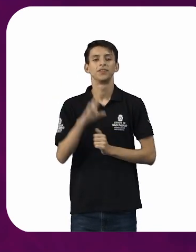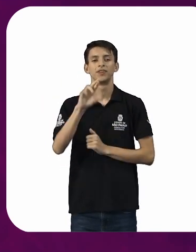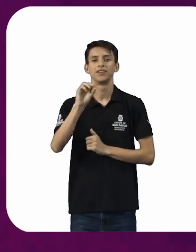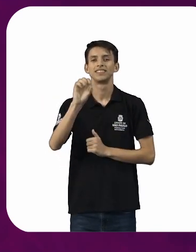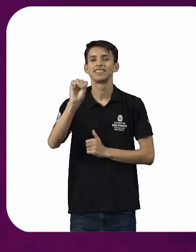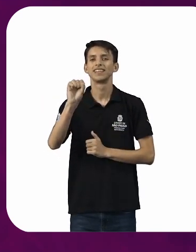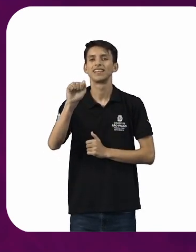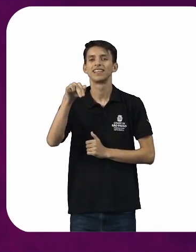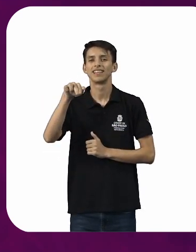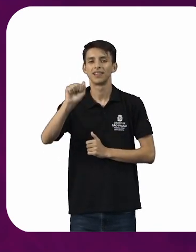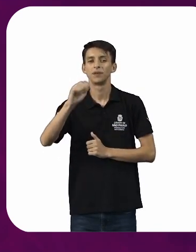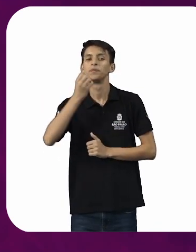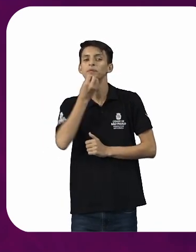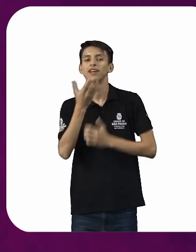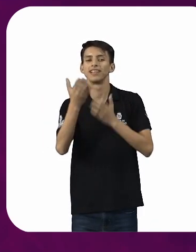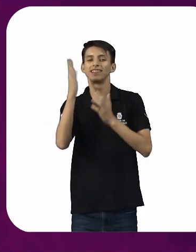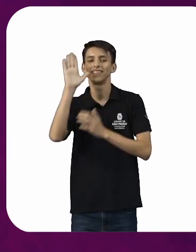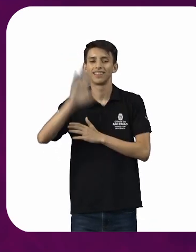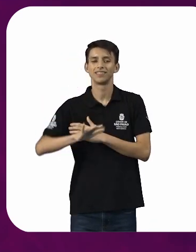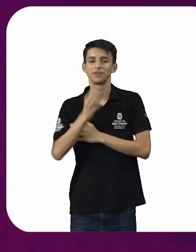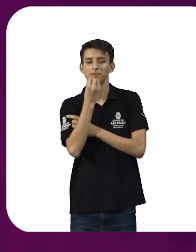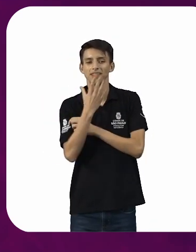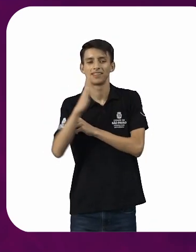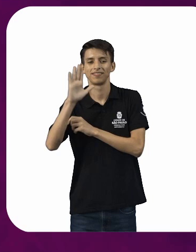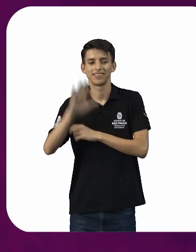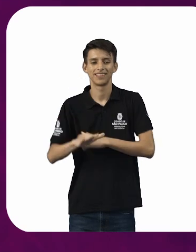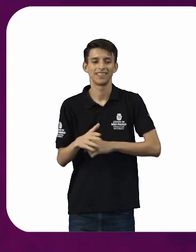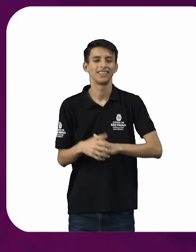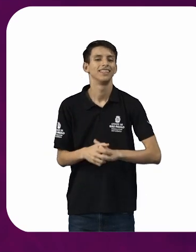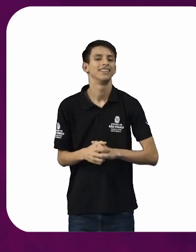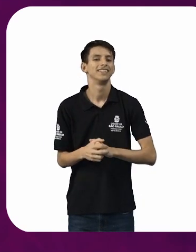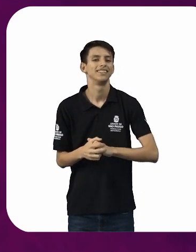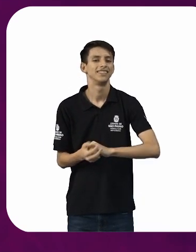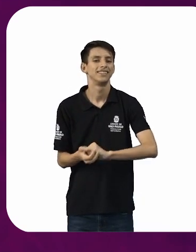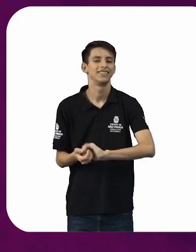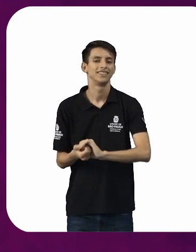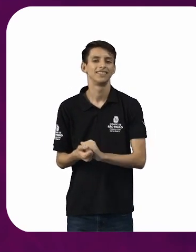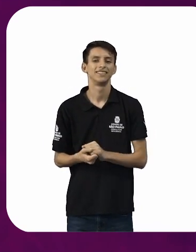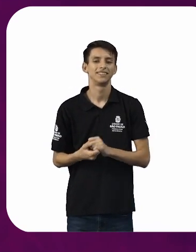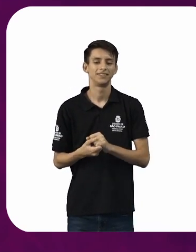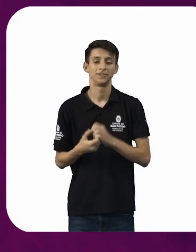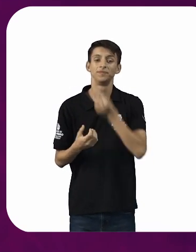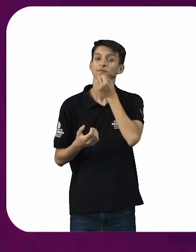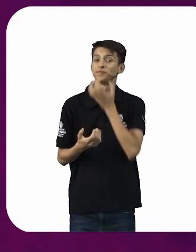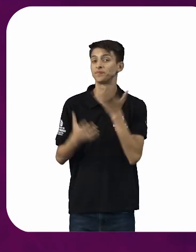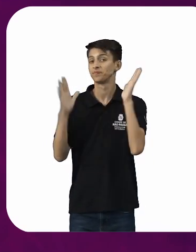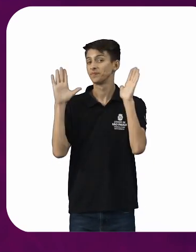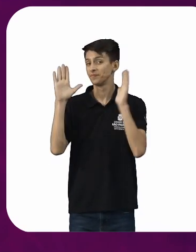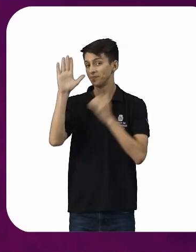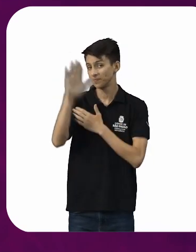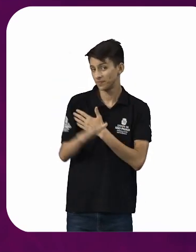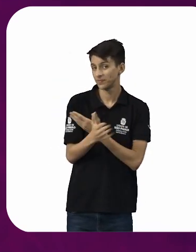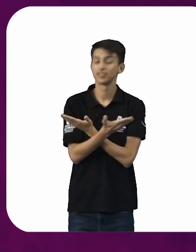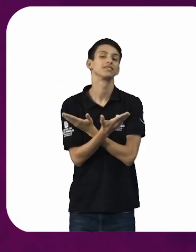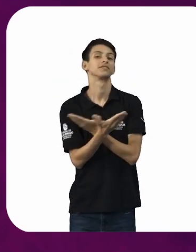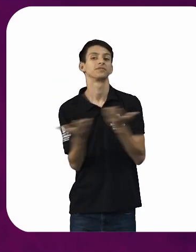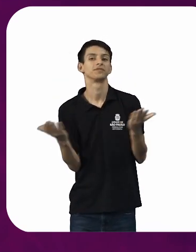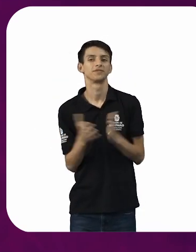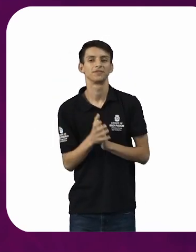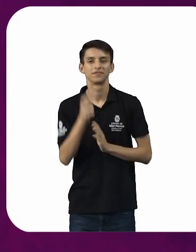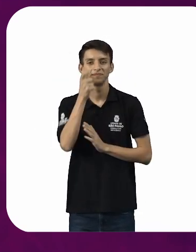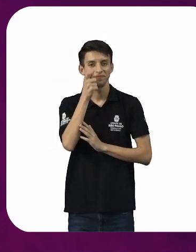boa tarde, seja muito bem-vinda. Boa tarde, Regina. Boa tarde, doutora Lázaro. Rosana Rufino. Boa tarde a todos e todas que nos